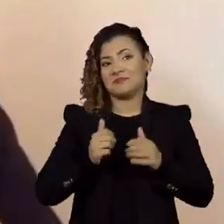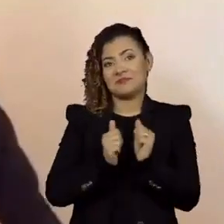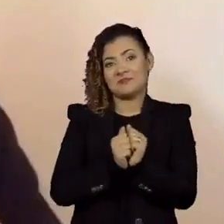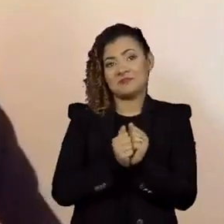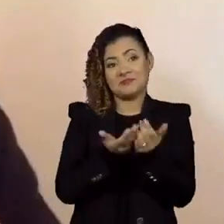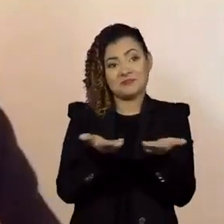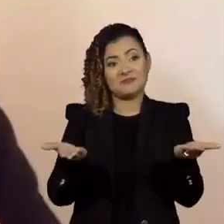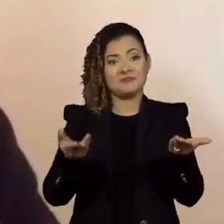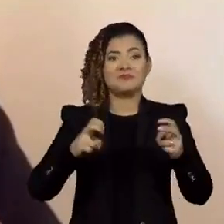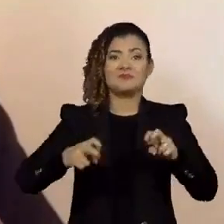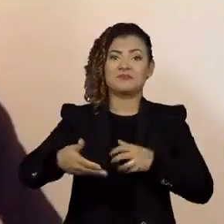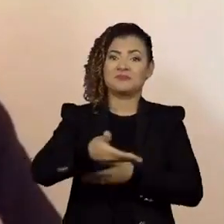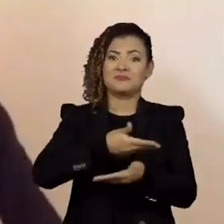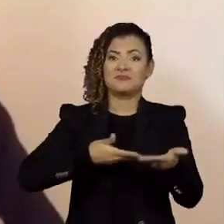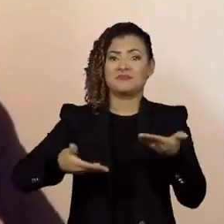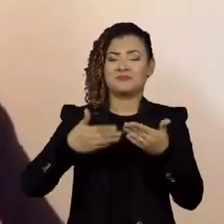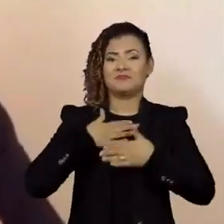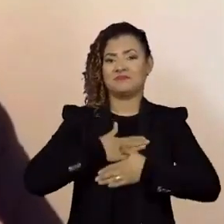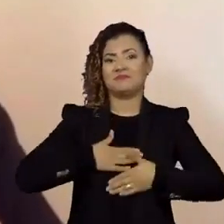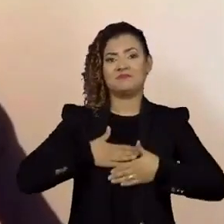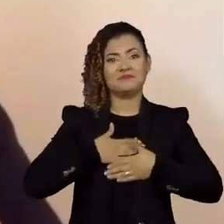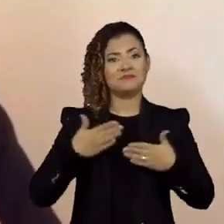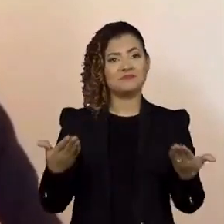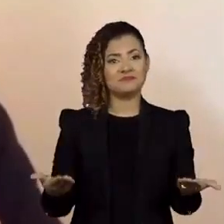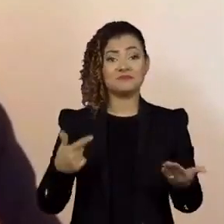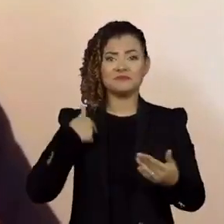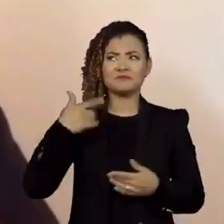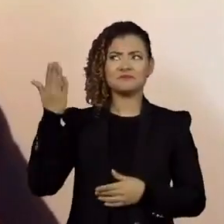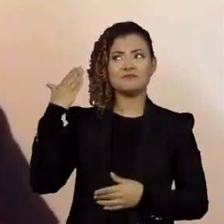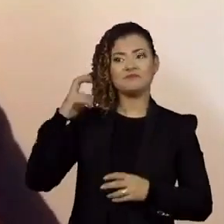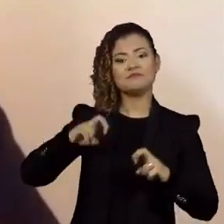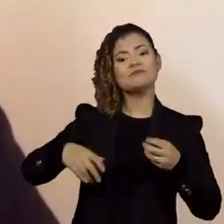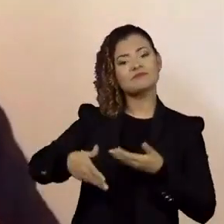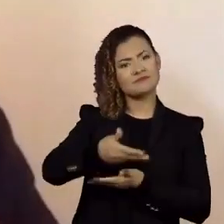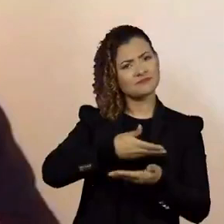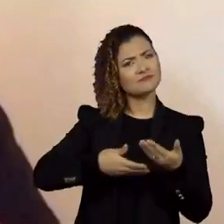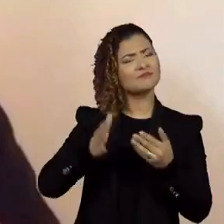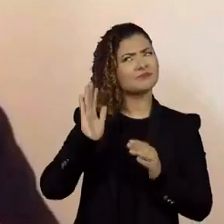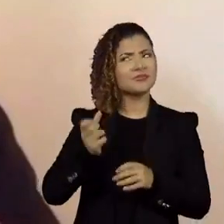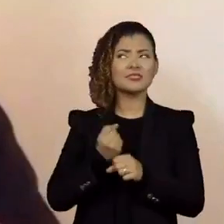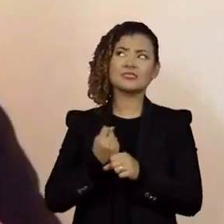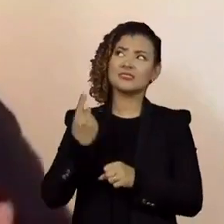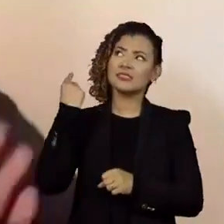na Roda Viva. Eu acho que eu estive no Roda Viva há